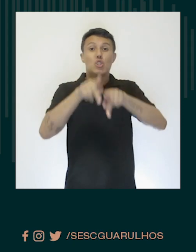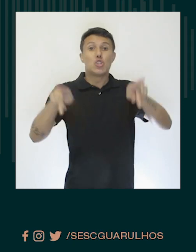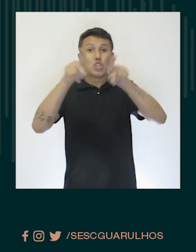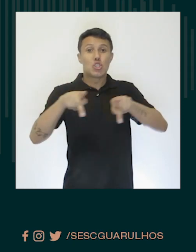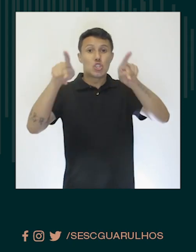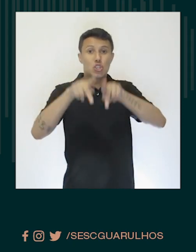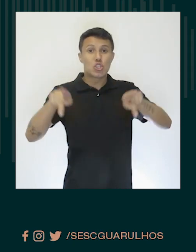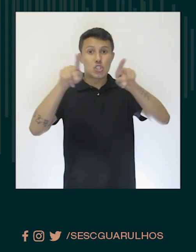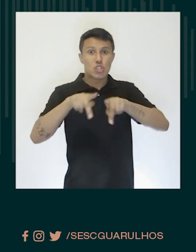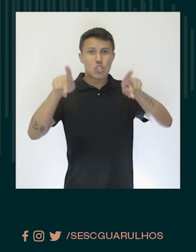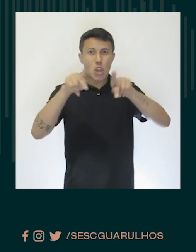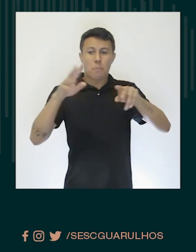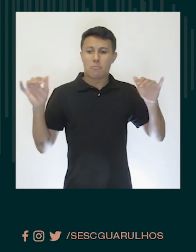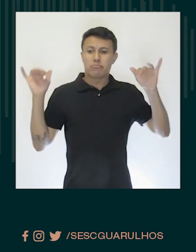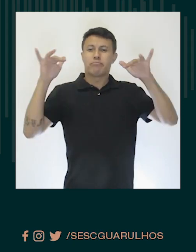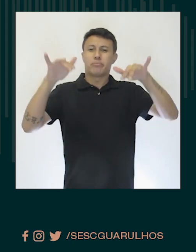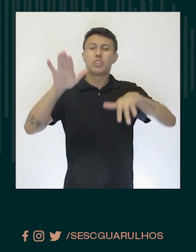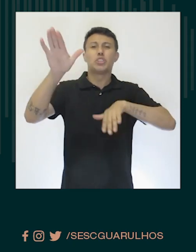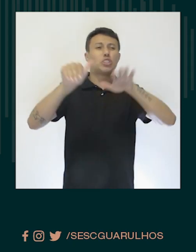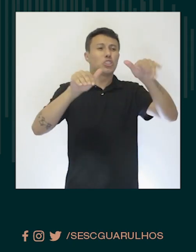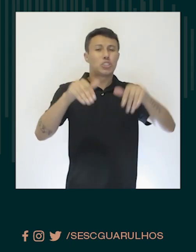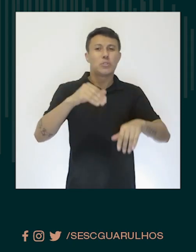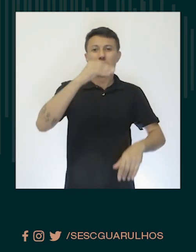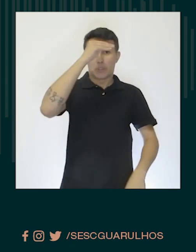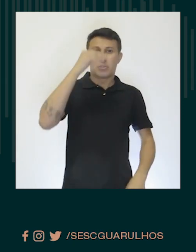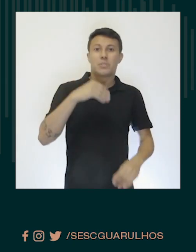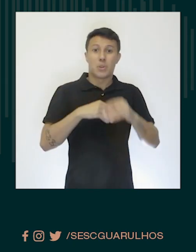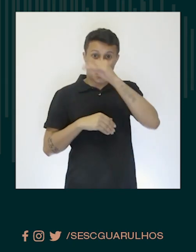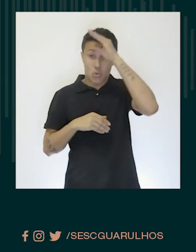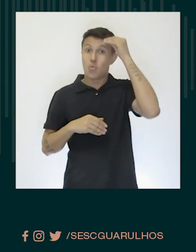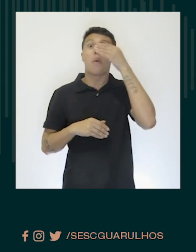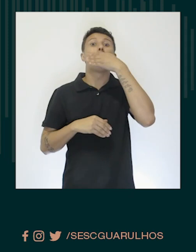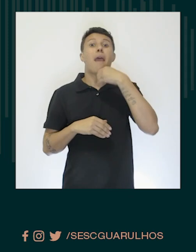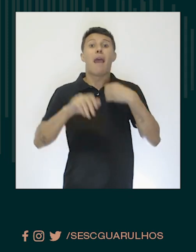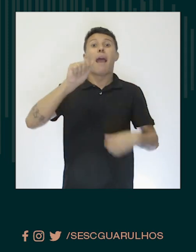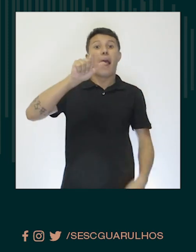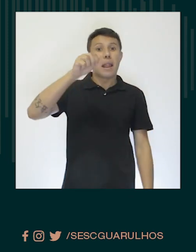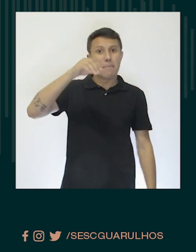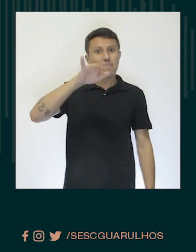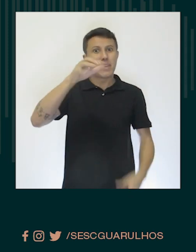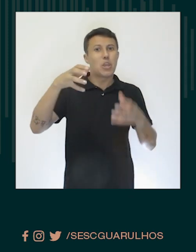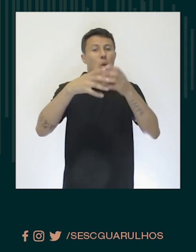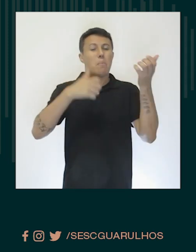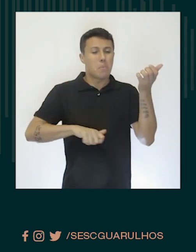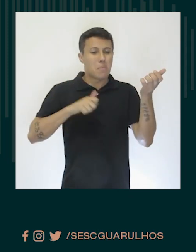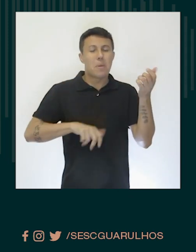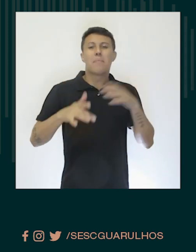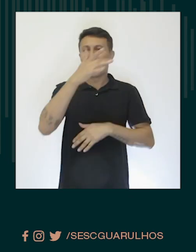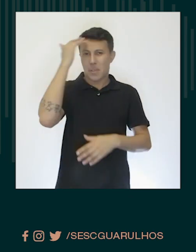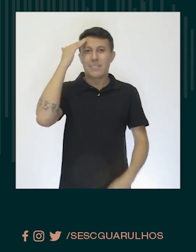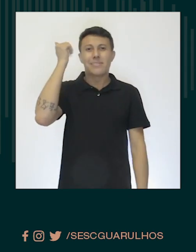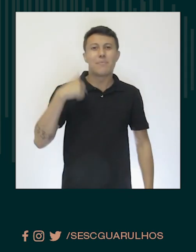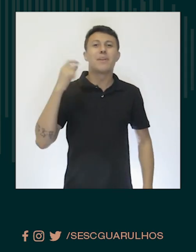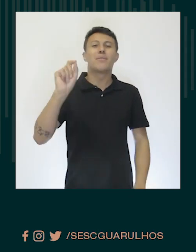colocou vários artistas também, Bullet Bane, João Perreca e os Alambiques, e a Niki Hara, aqui ó, quem não conhece,